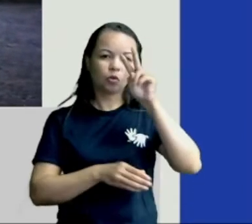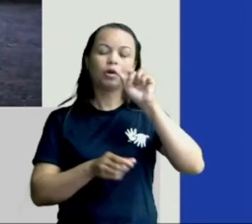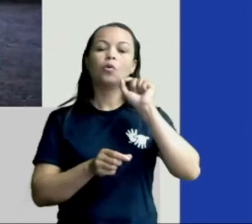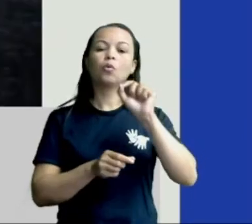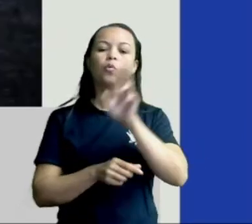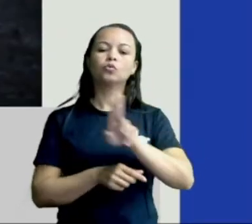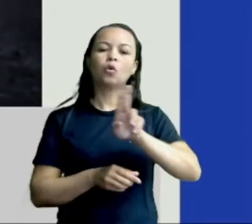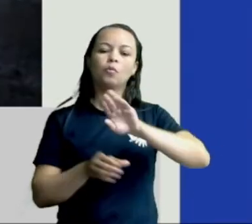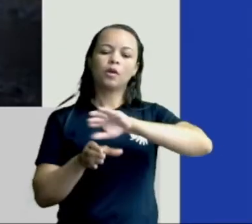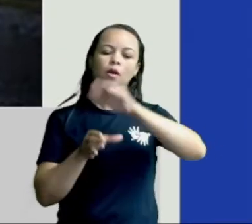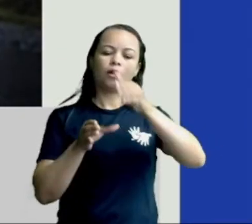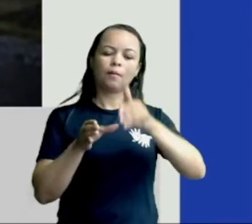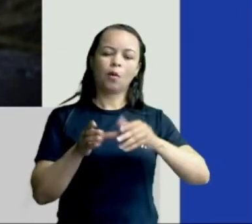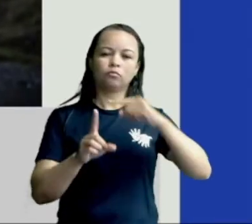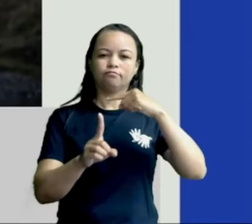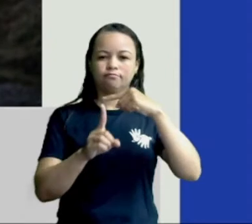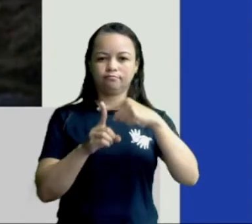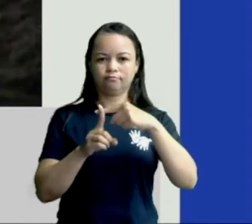das Tabocas.